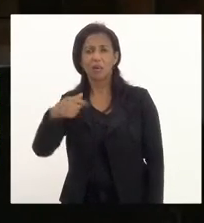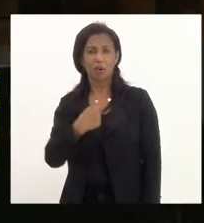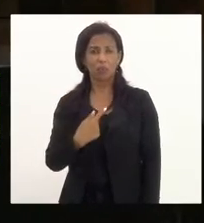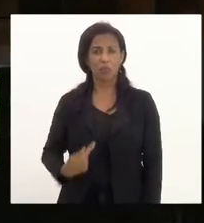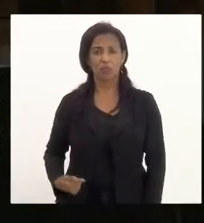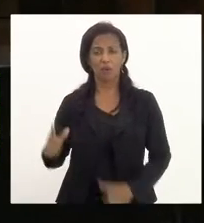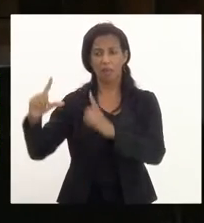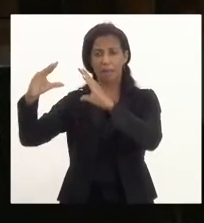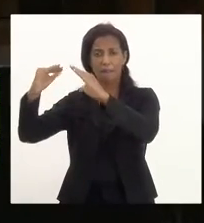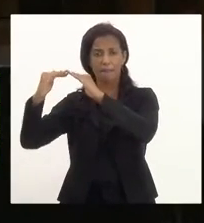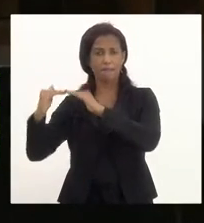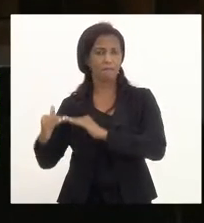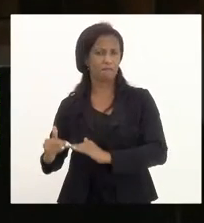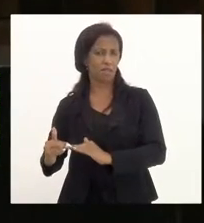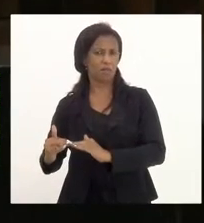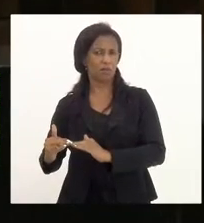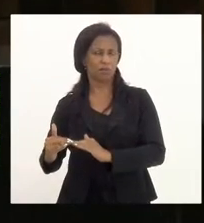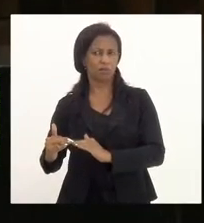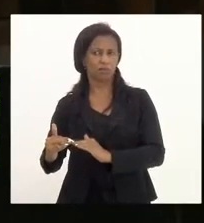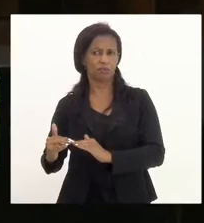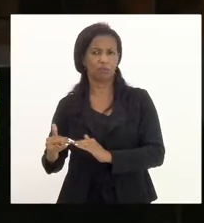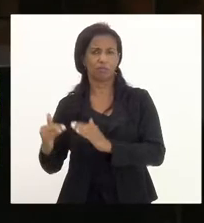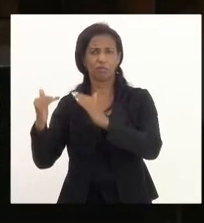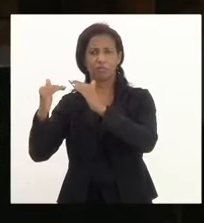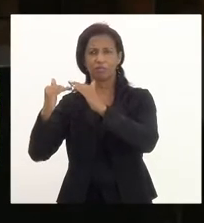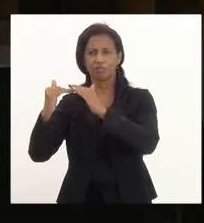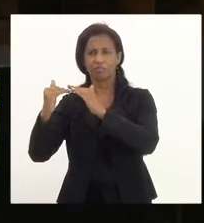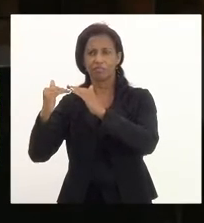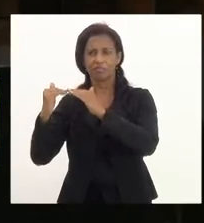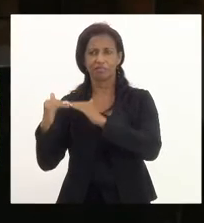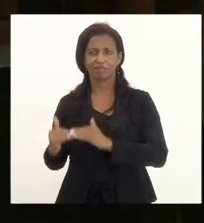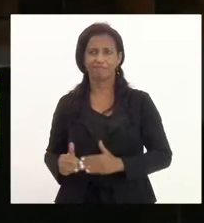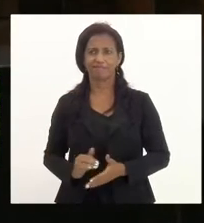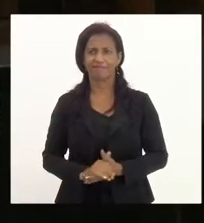seja menos Subtil subh